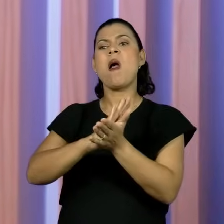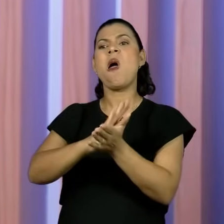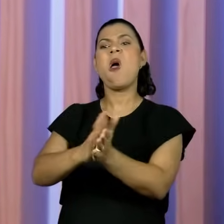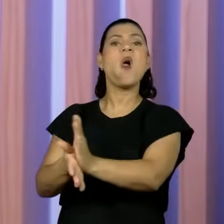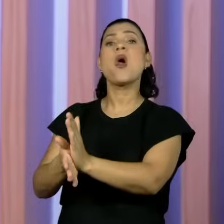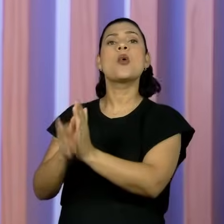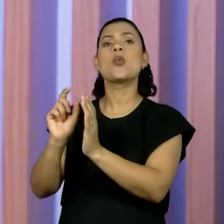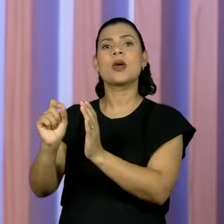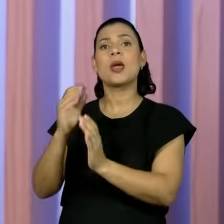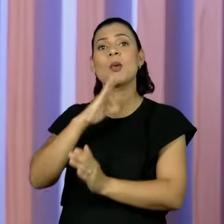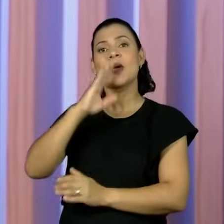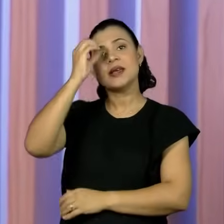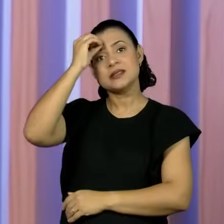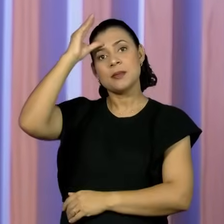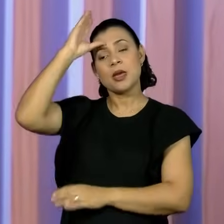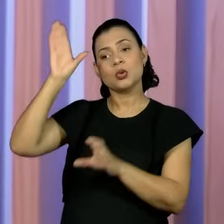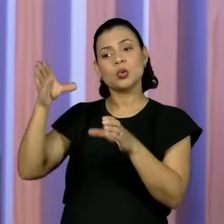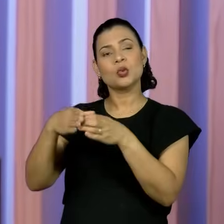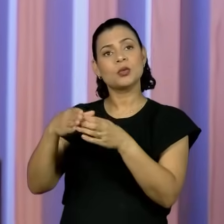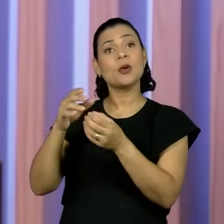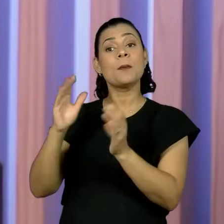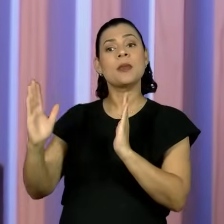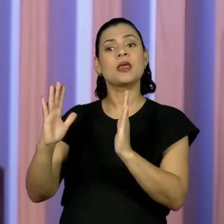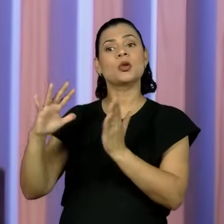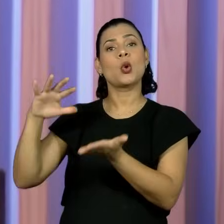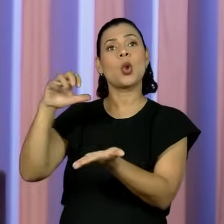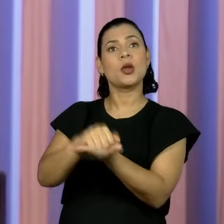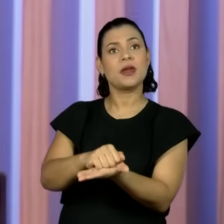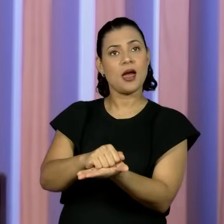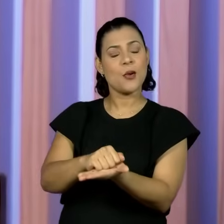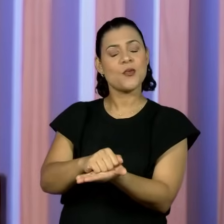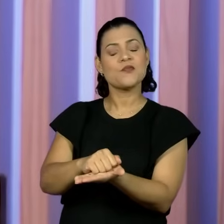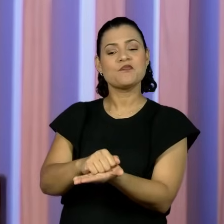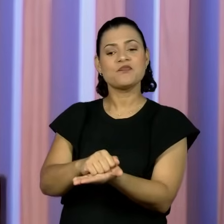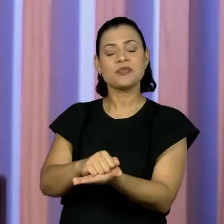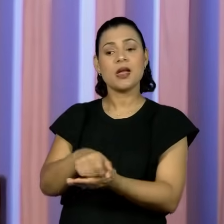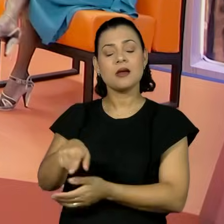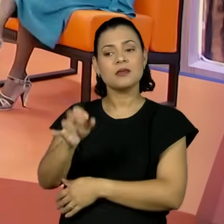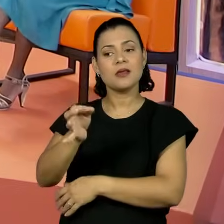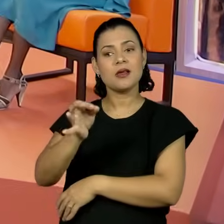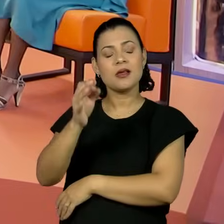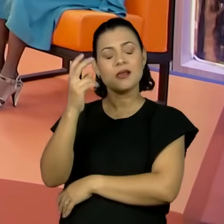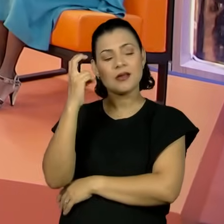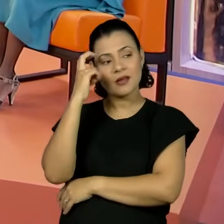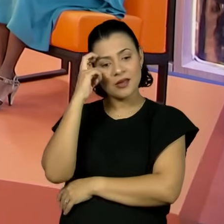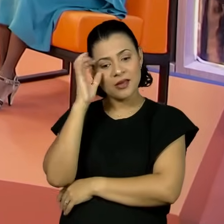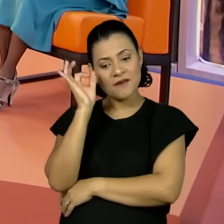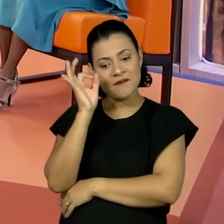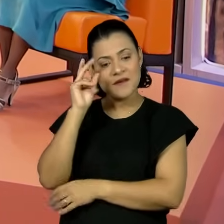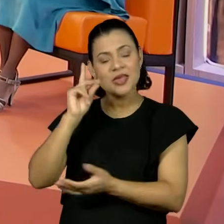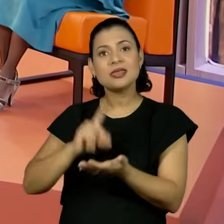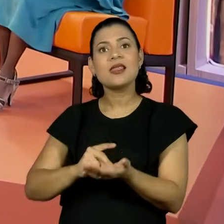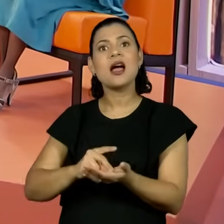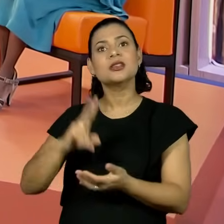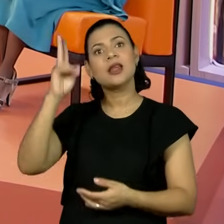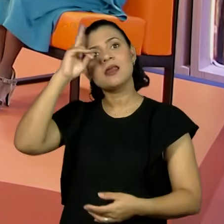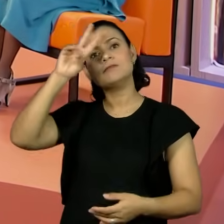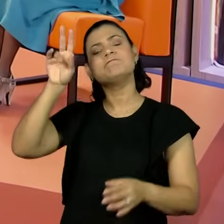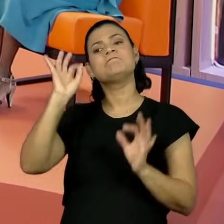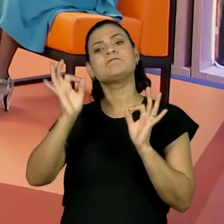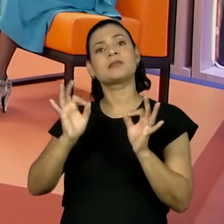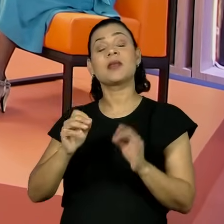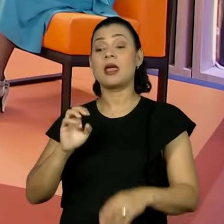grupos racializados a partir do período colonial. E é muito importante a gente ter essa dimensão de que